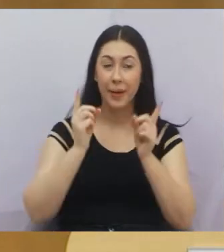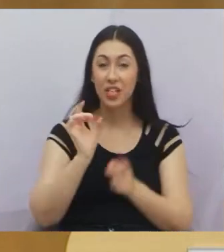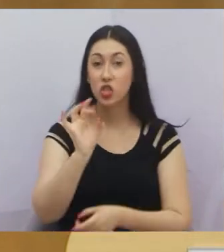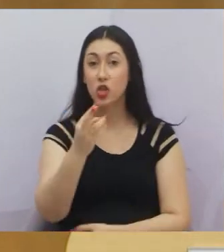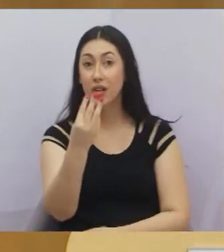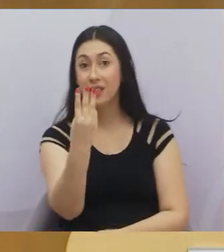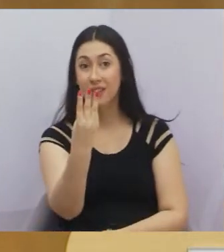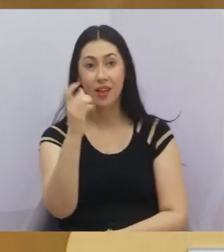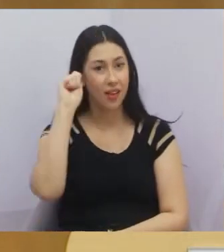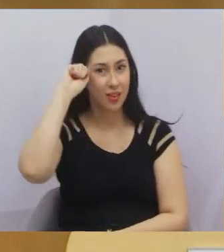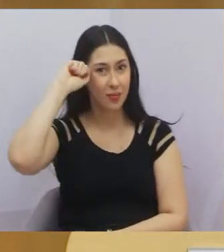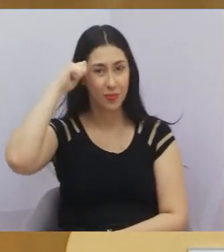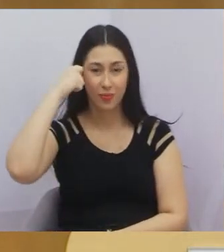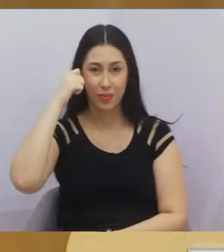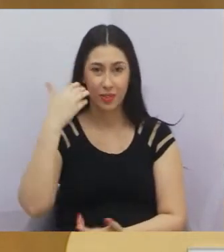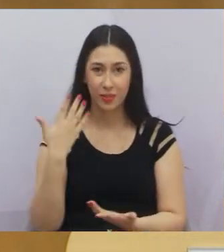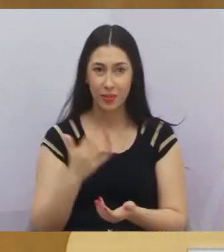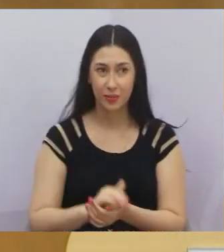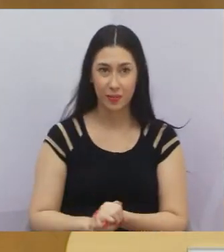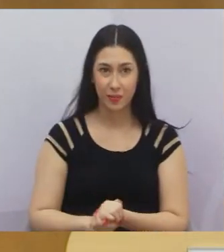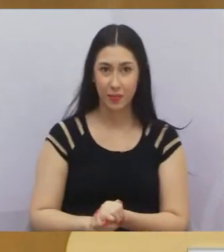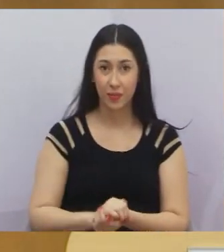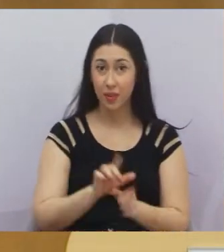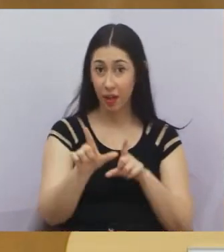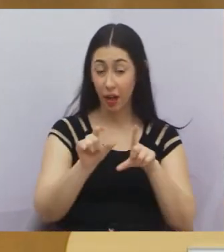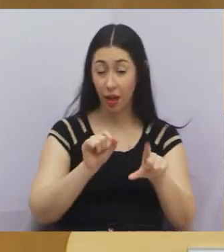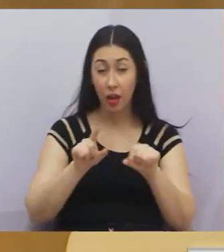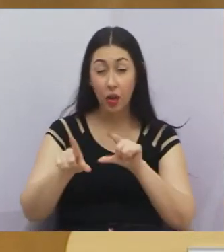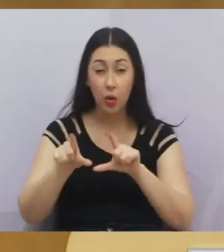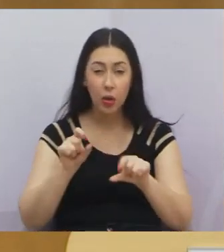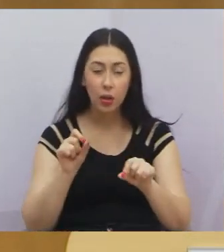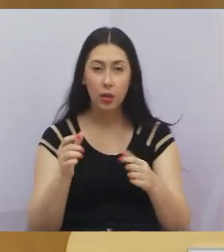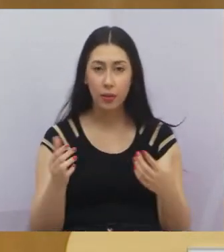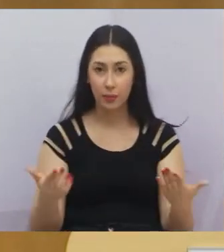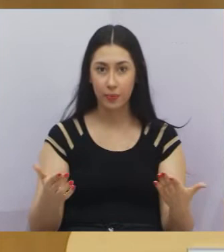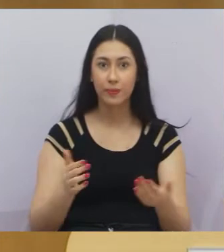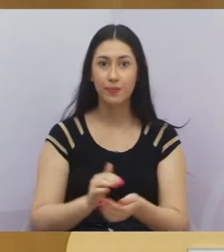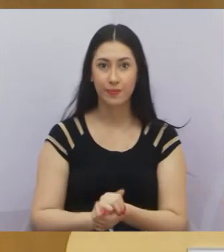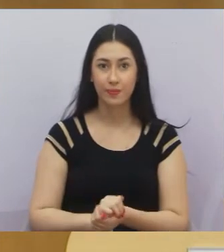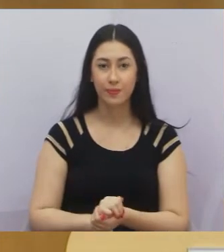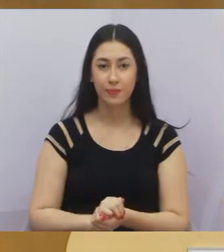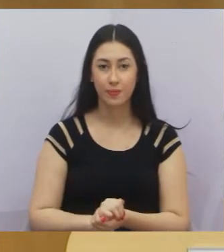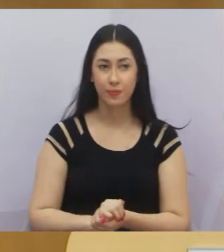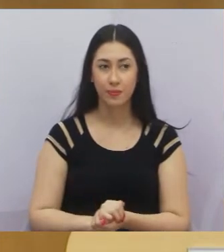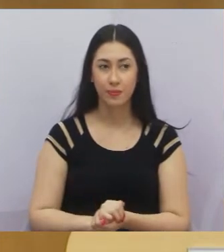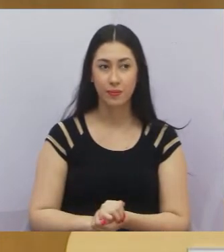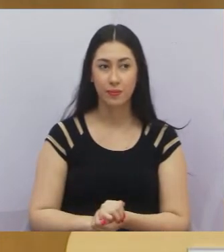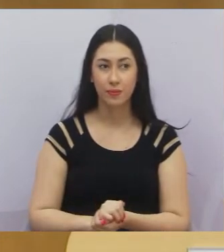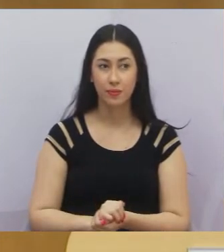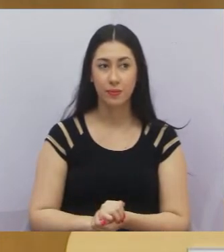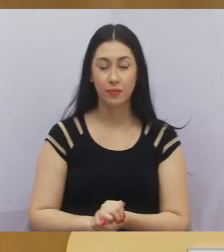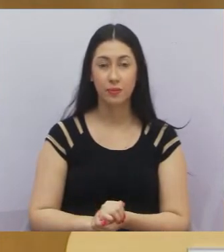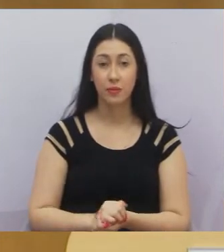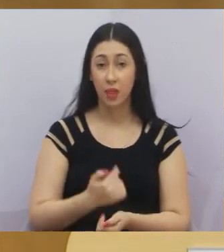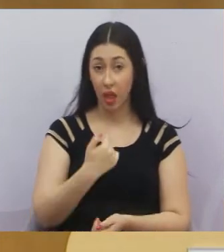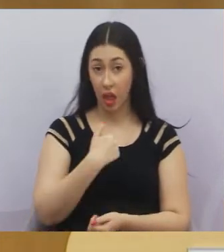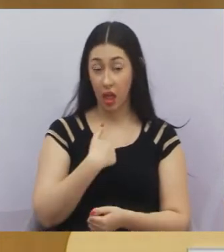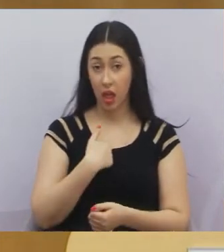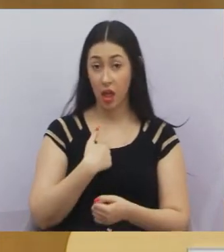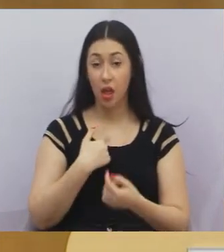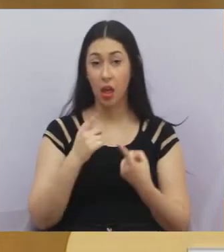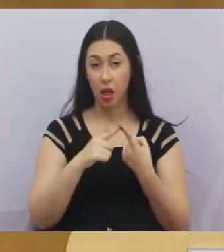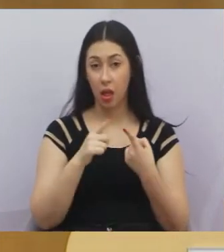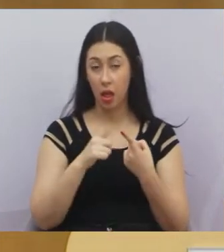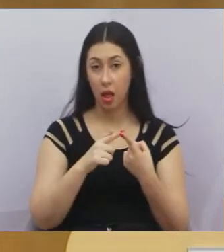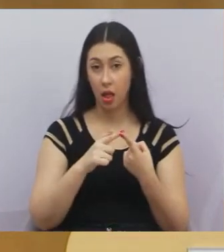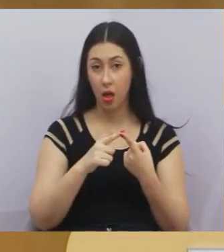3 negros, eleitos pelo povo, pela população da nossa cidade. Eu, vereador Roninha, o